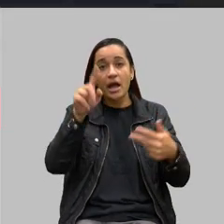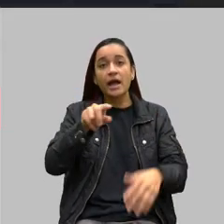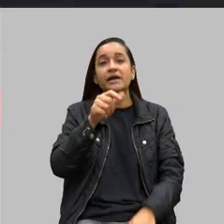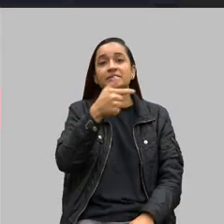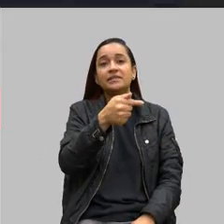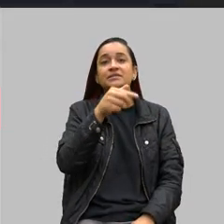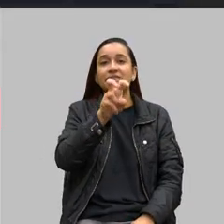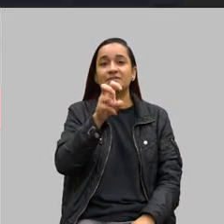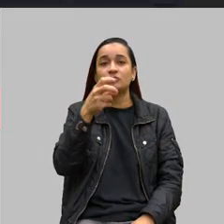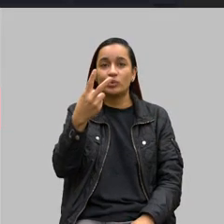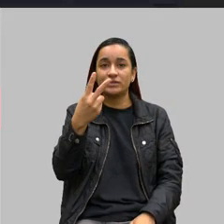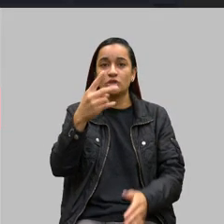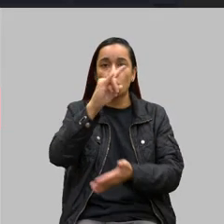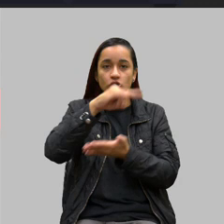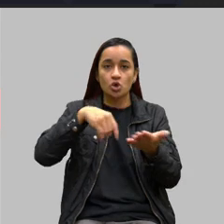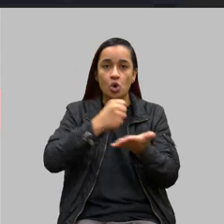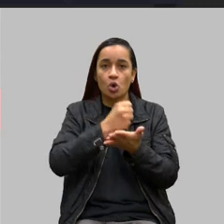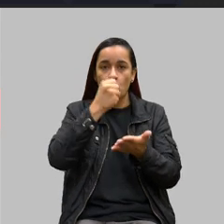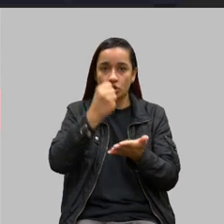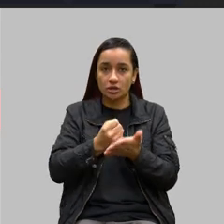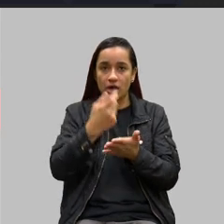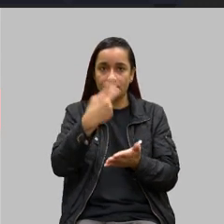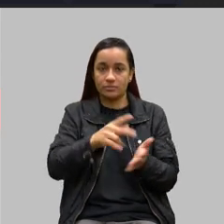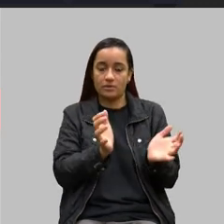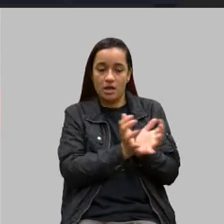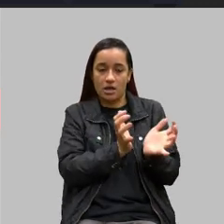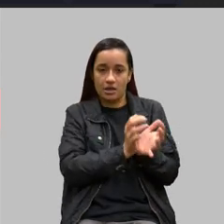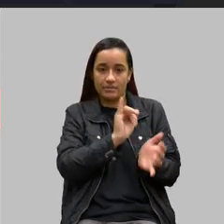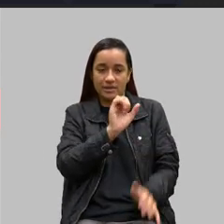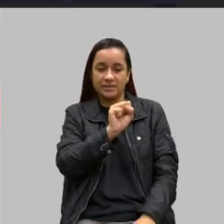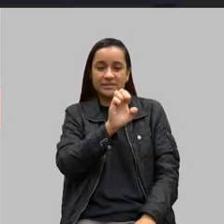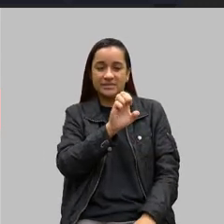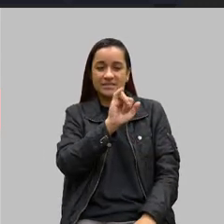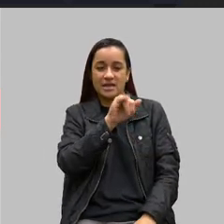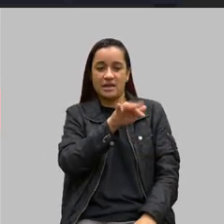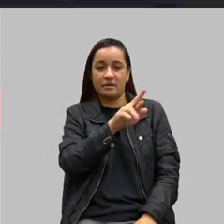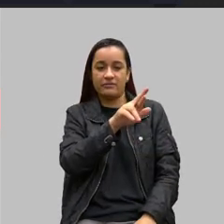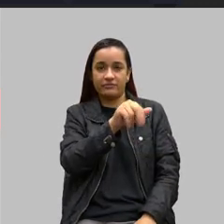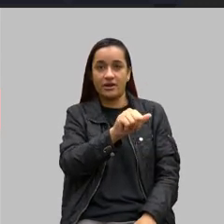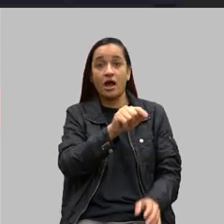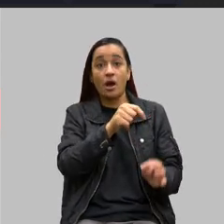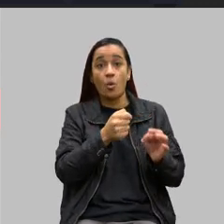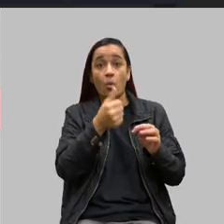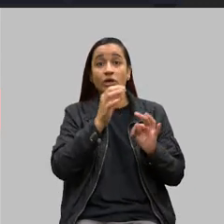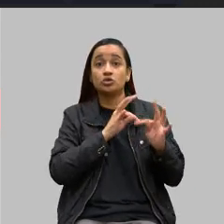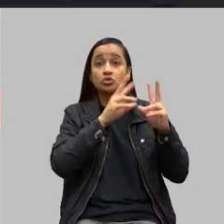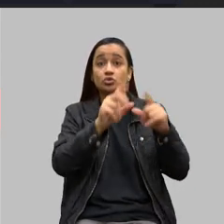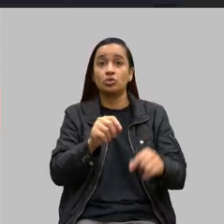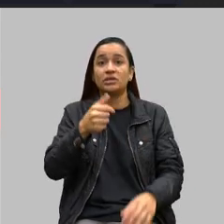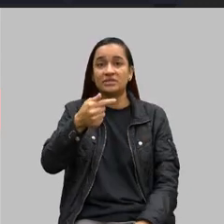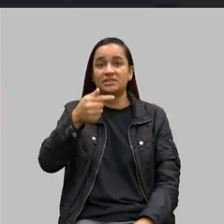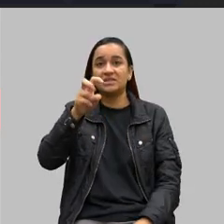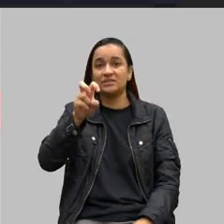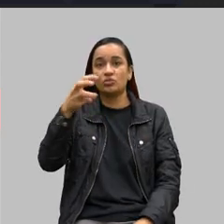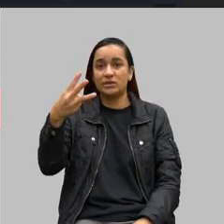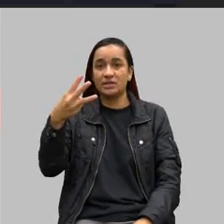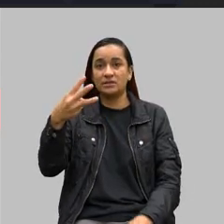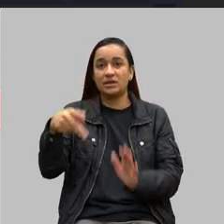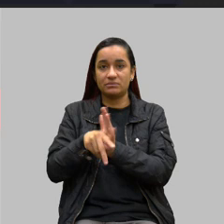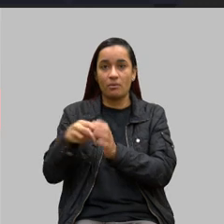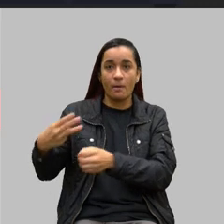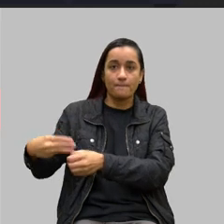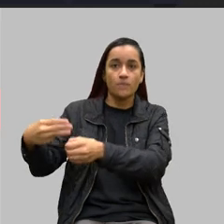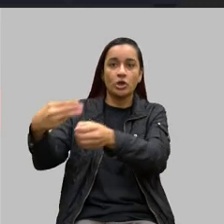contratos de concessão né geridos pela minha equipe n se infra abarcando aí quase que a totalidade né 753 municípios do nosso Estado